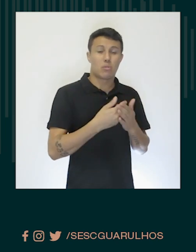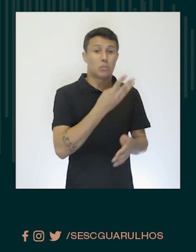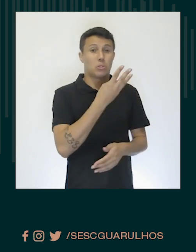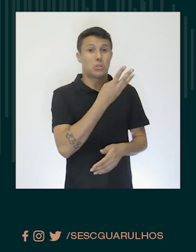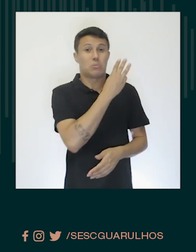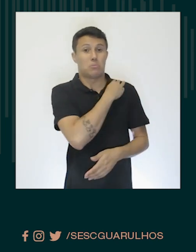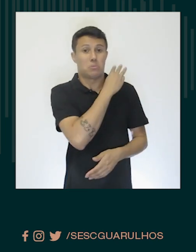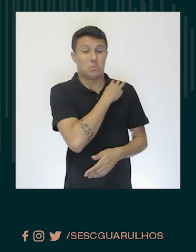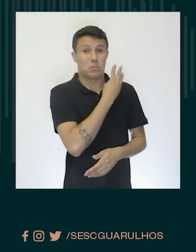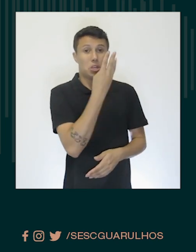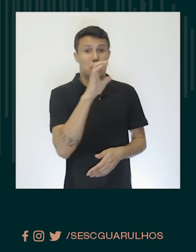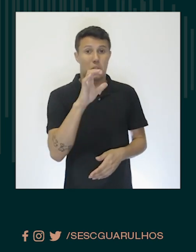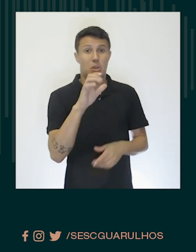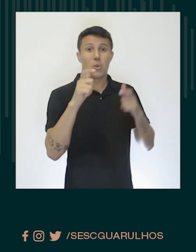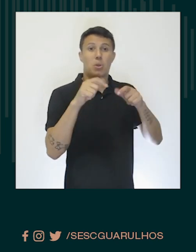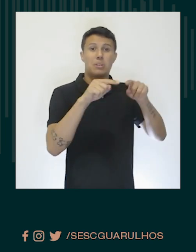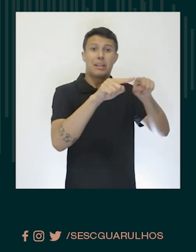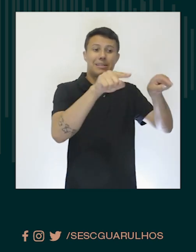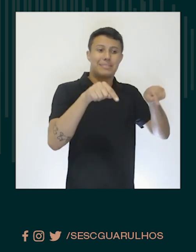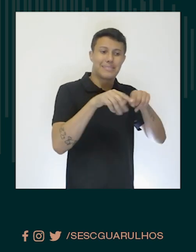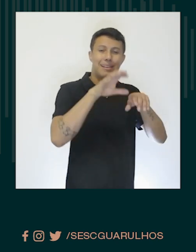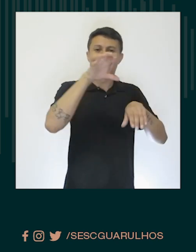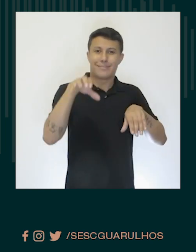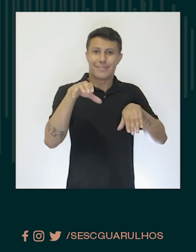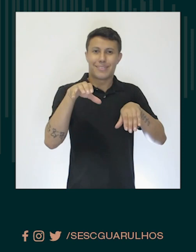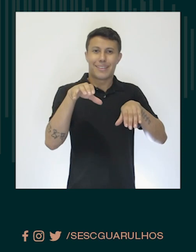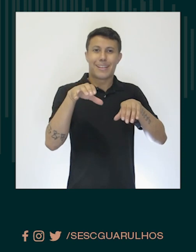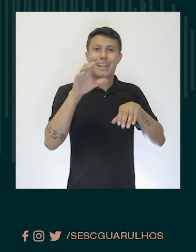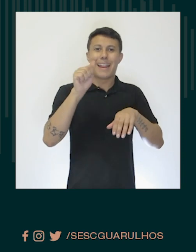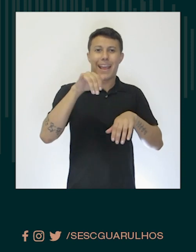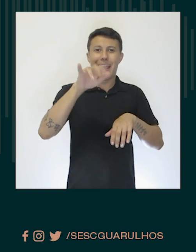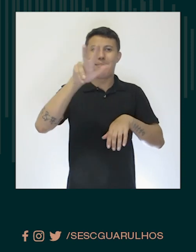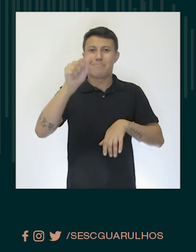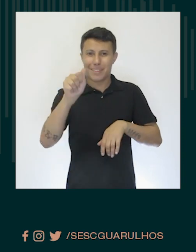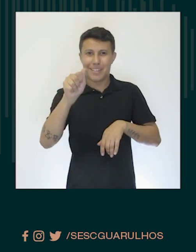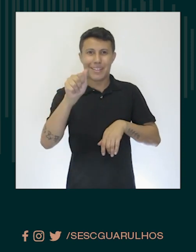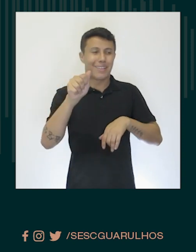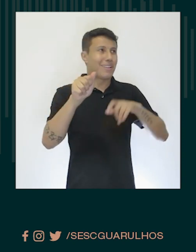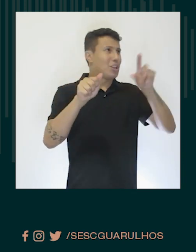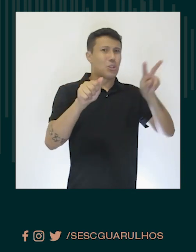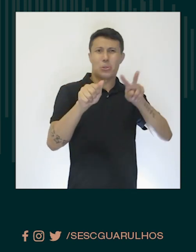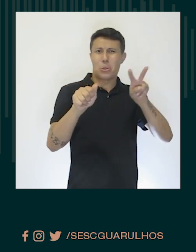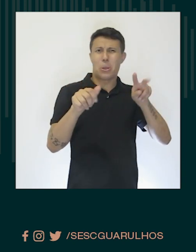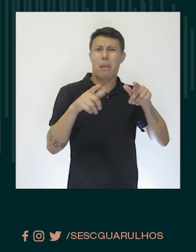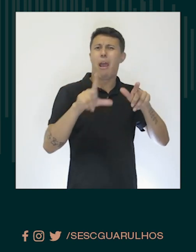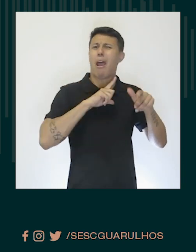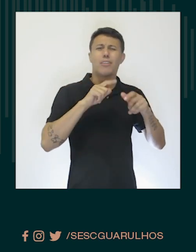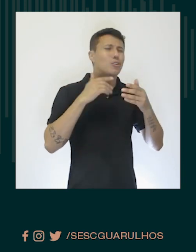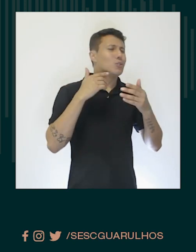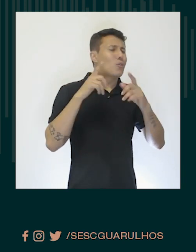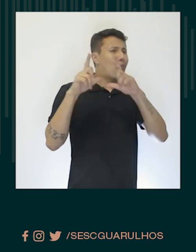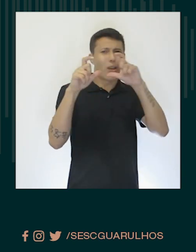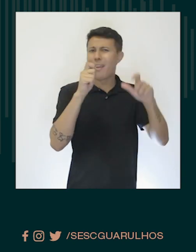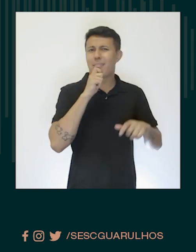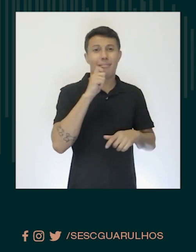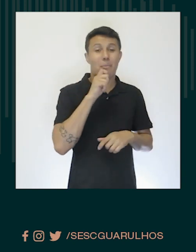ali, na sala do lado da Camila Rhodes. Nem eu nem ela fotografava, pelo que eu sei. Mas a gente estudou